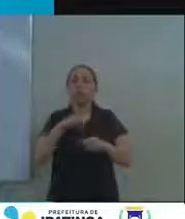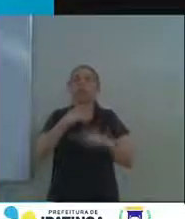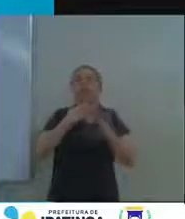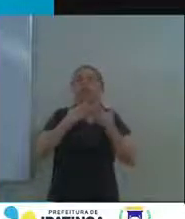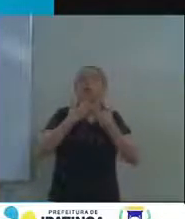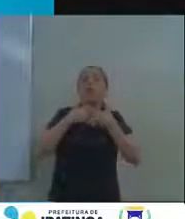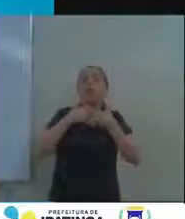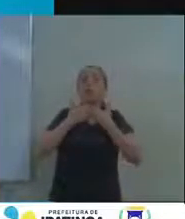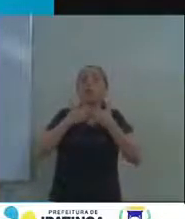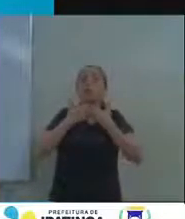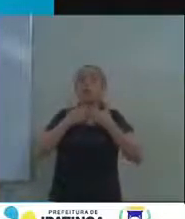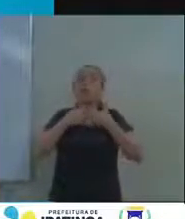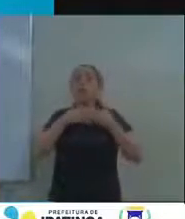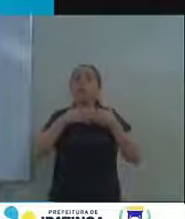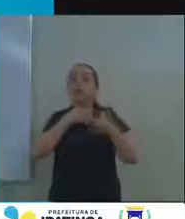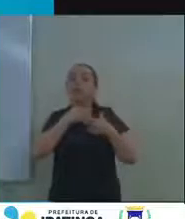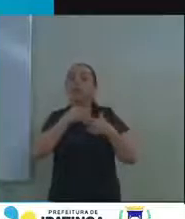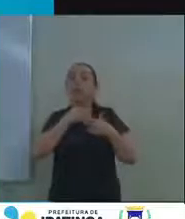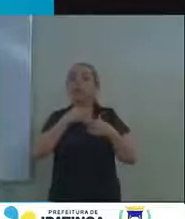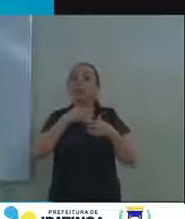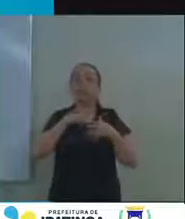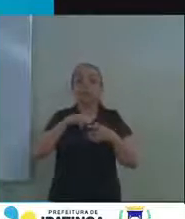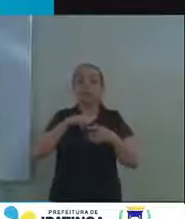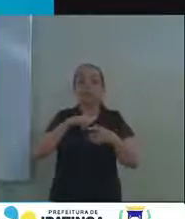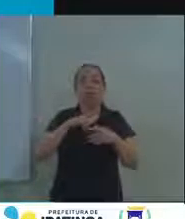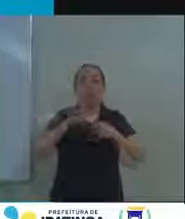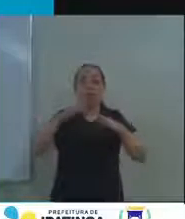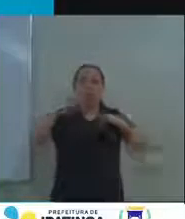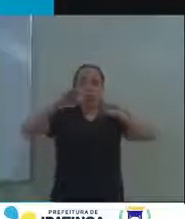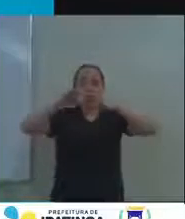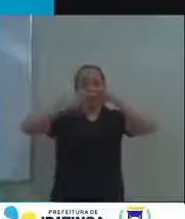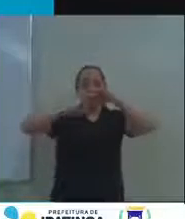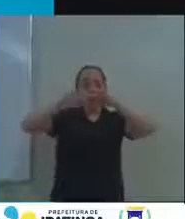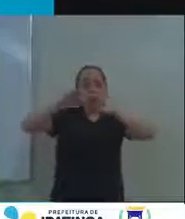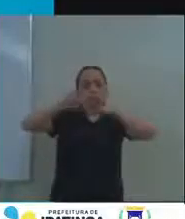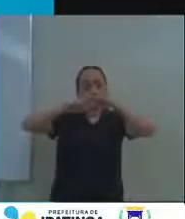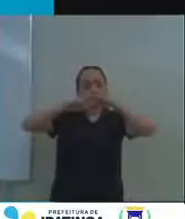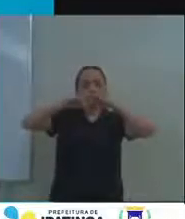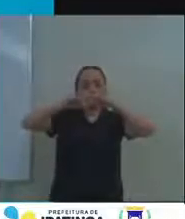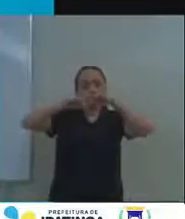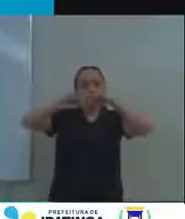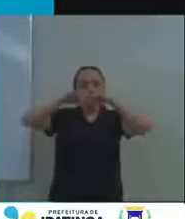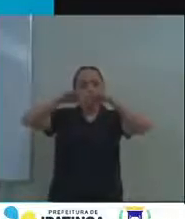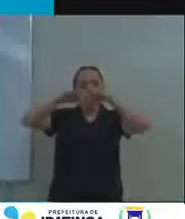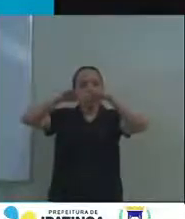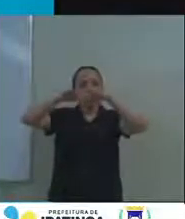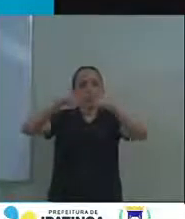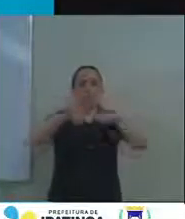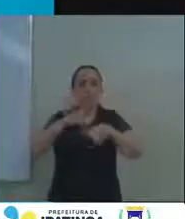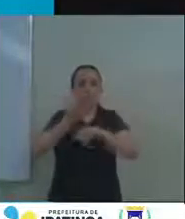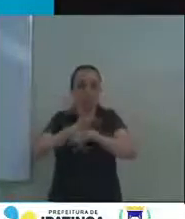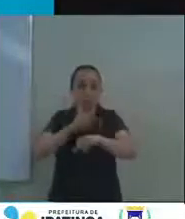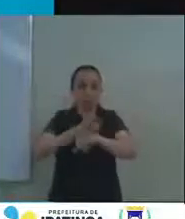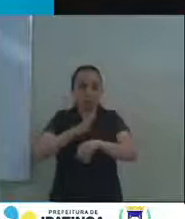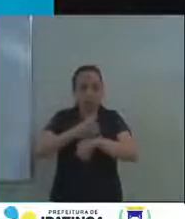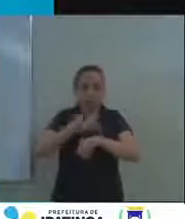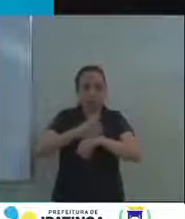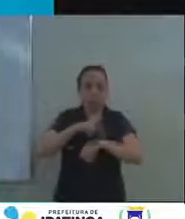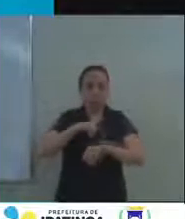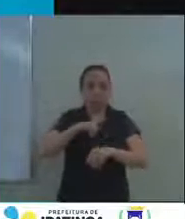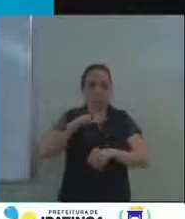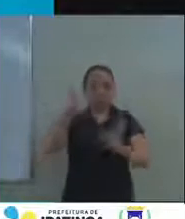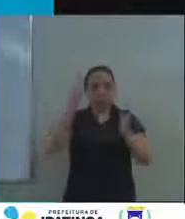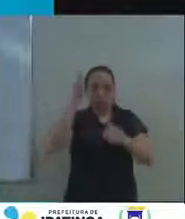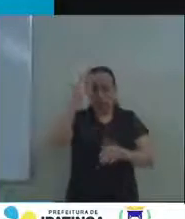ela de maneira sincronizada. Então, a gente tem alguns exercícios que já são consenso de todo